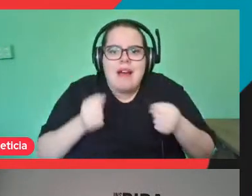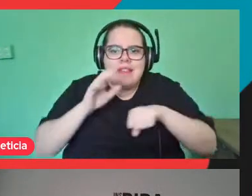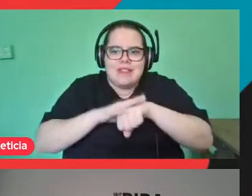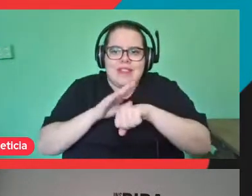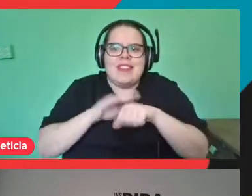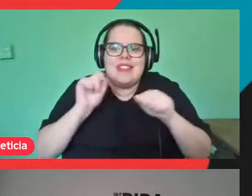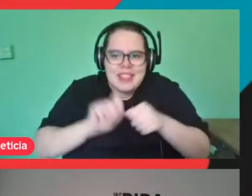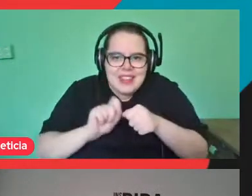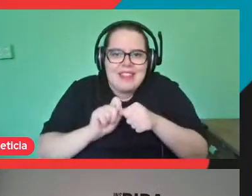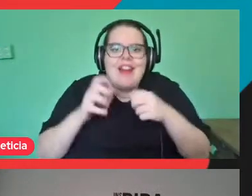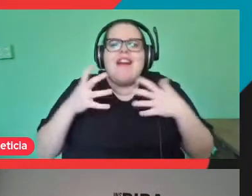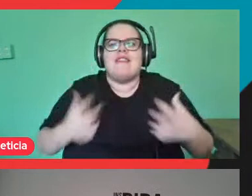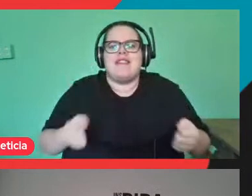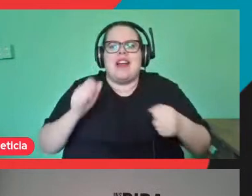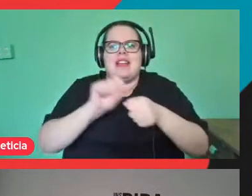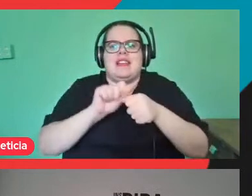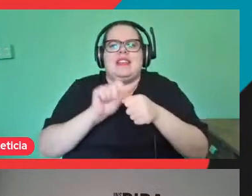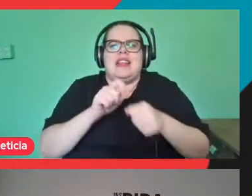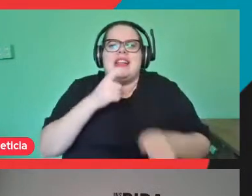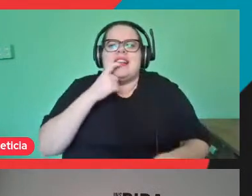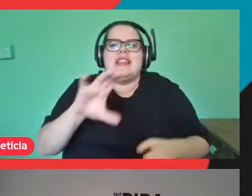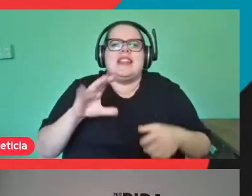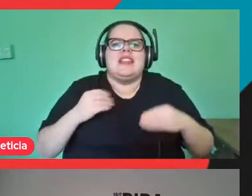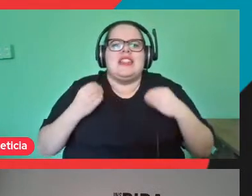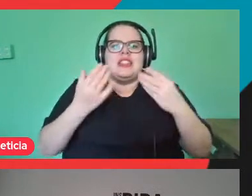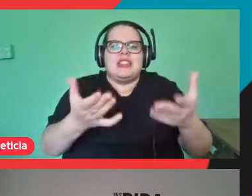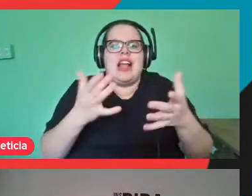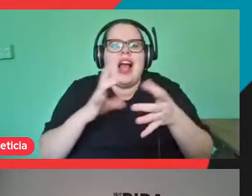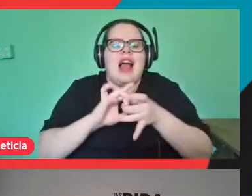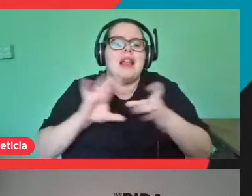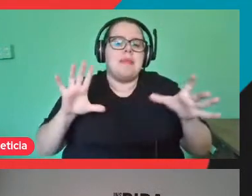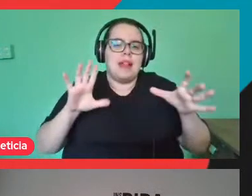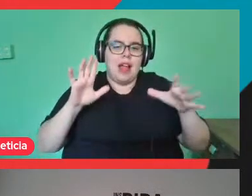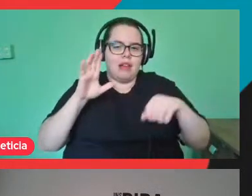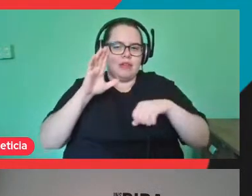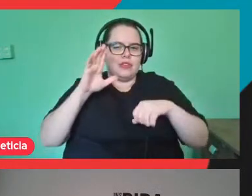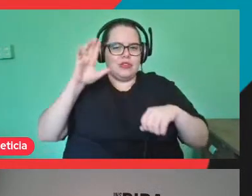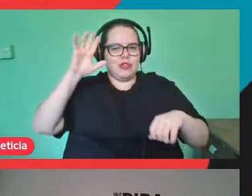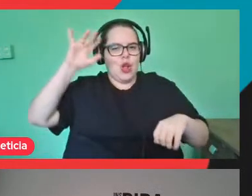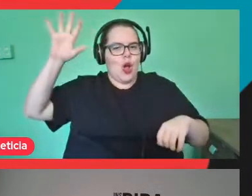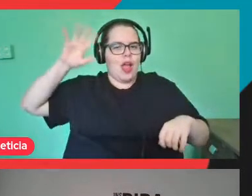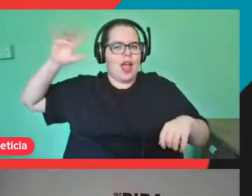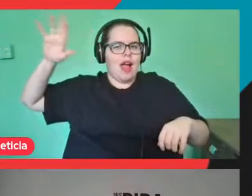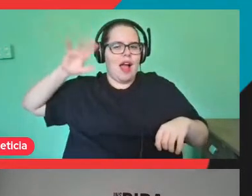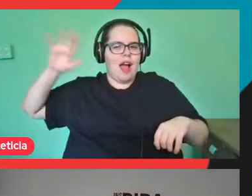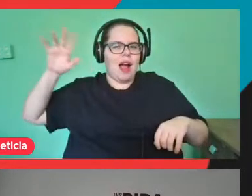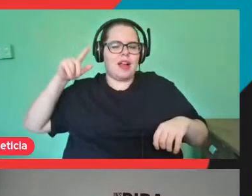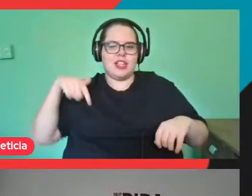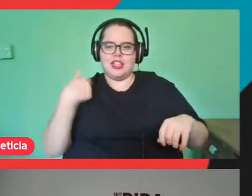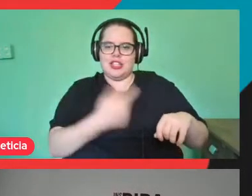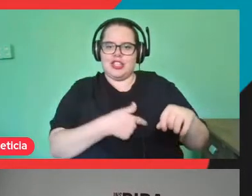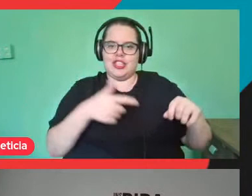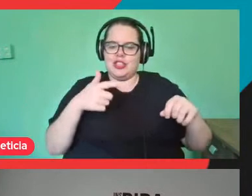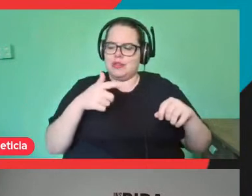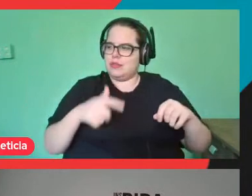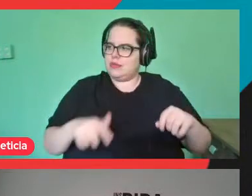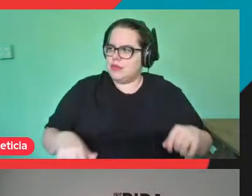vamos fazer. E a CIT te dá a liberdade de você sonhar grande, né? E aí a gente virou e